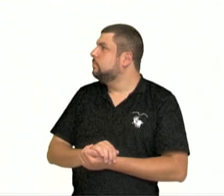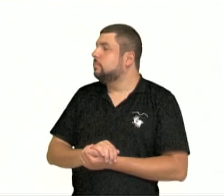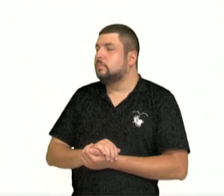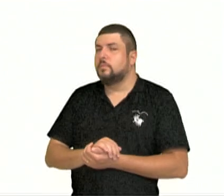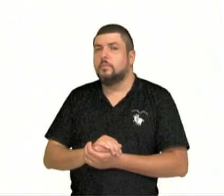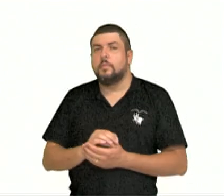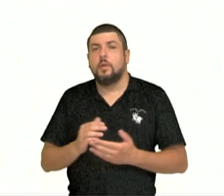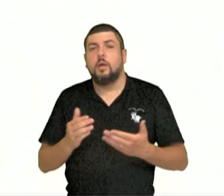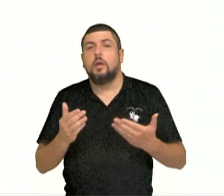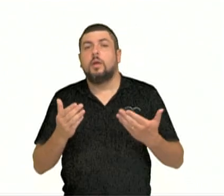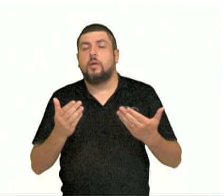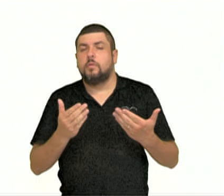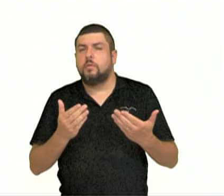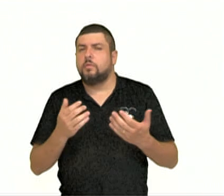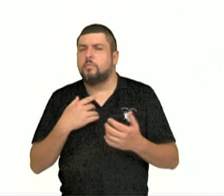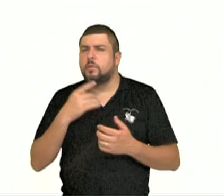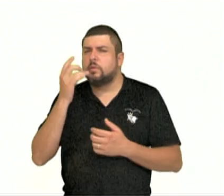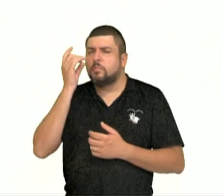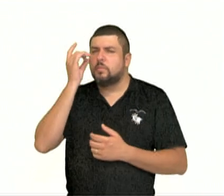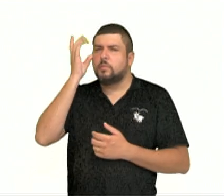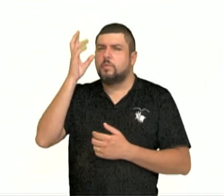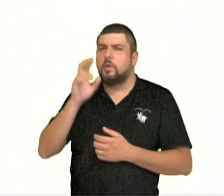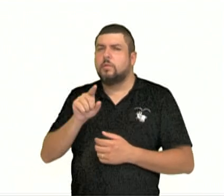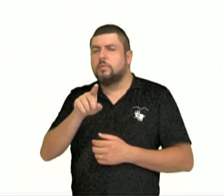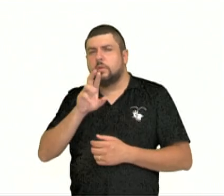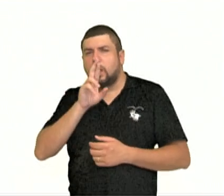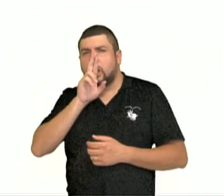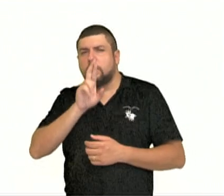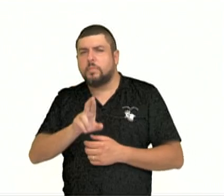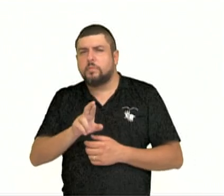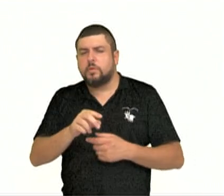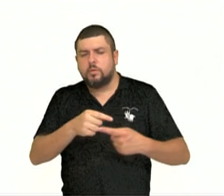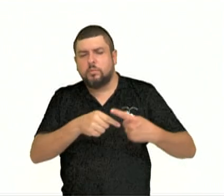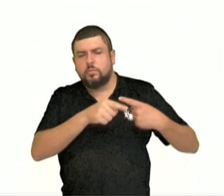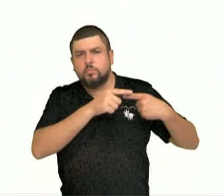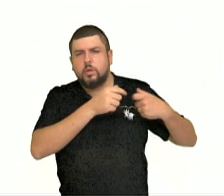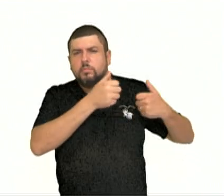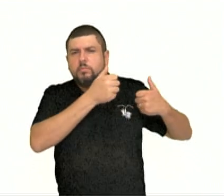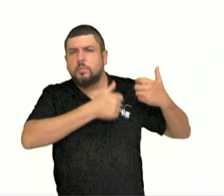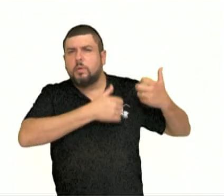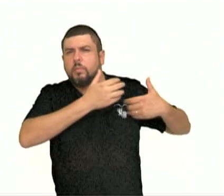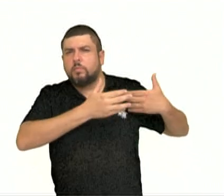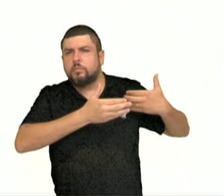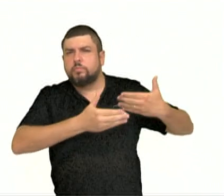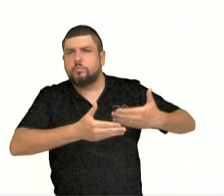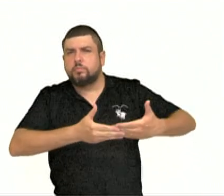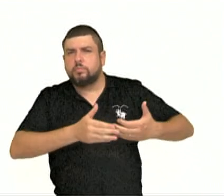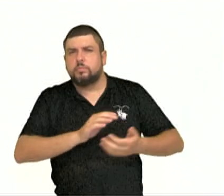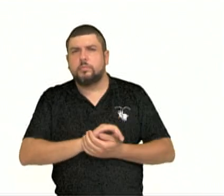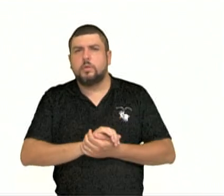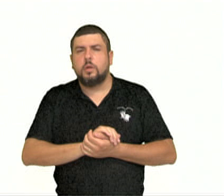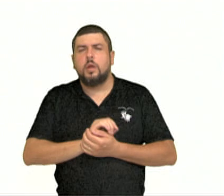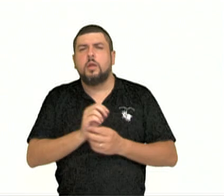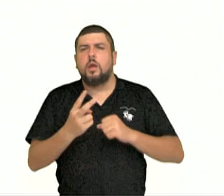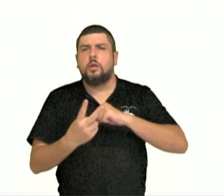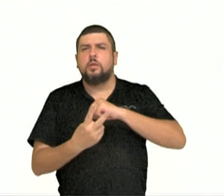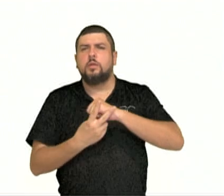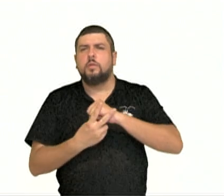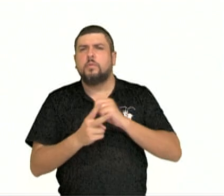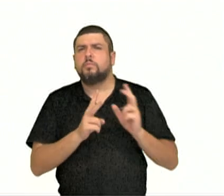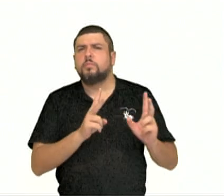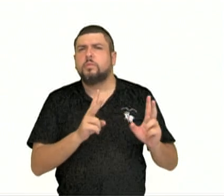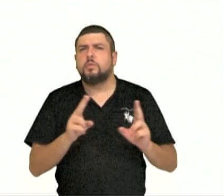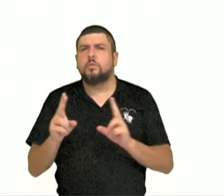Agora se tornou mais fácil para você responder depois das explicações iniciais que tivemos. O que esses verbos destacados